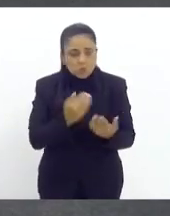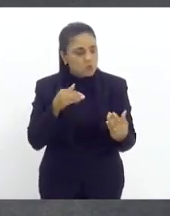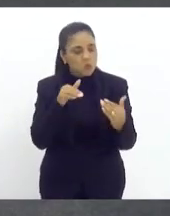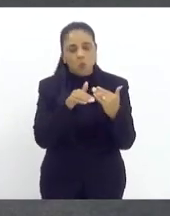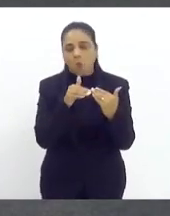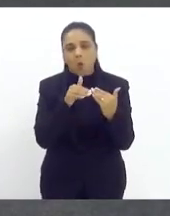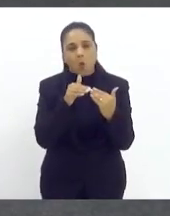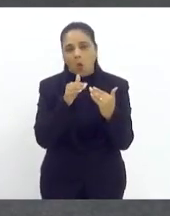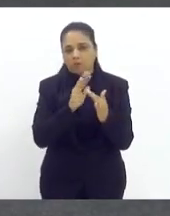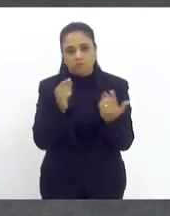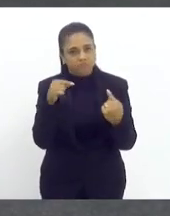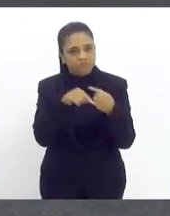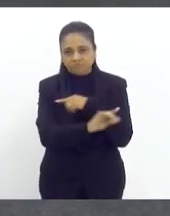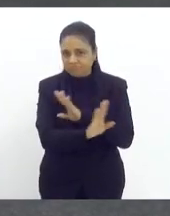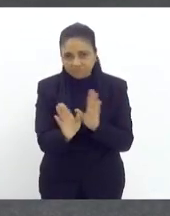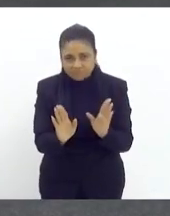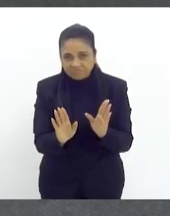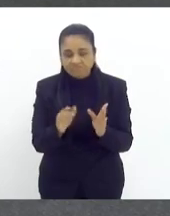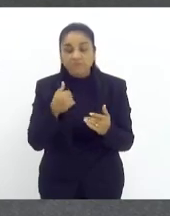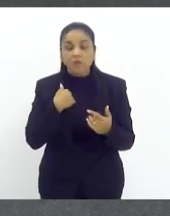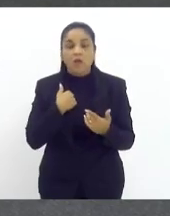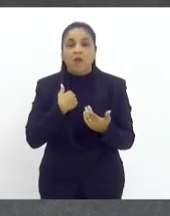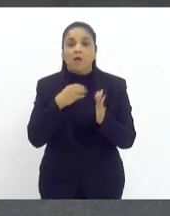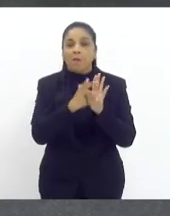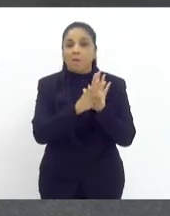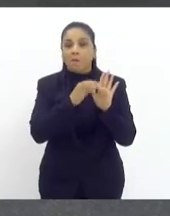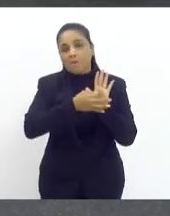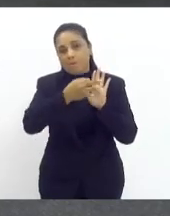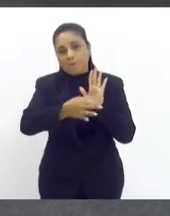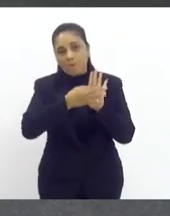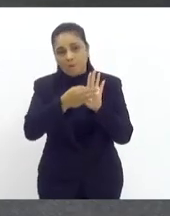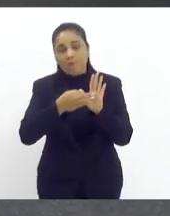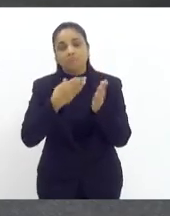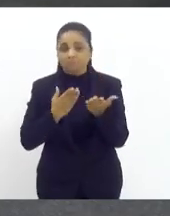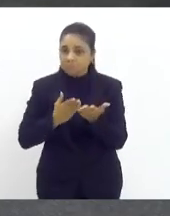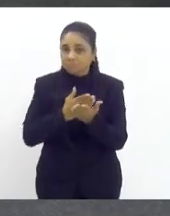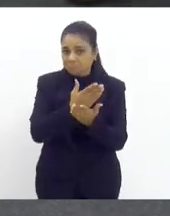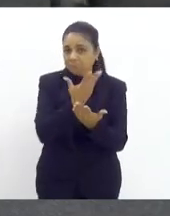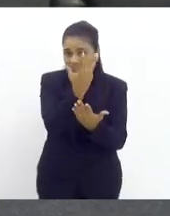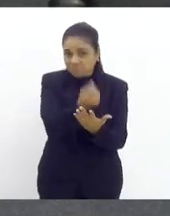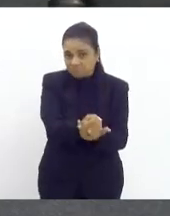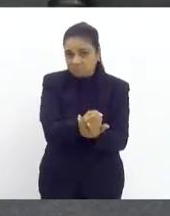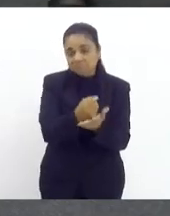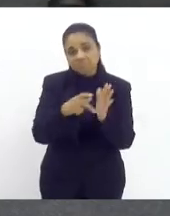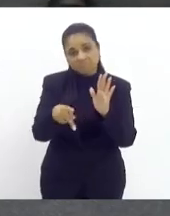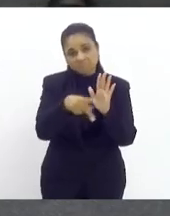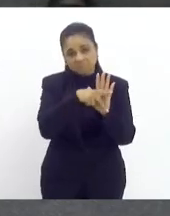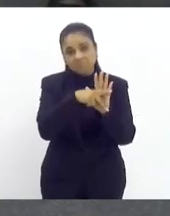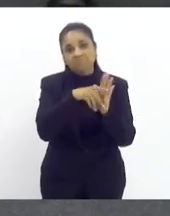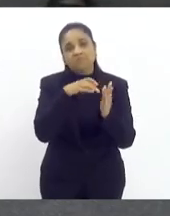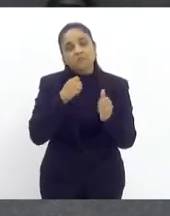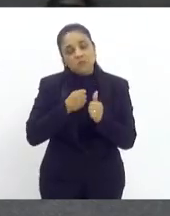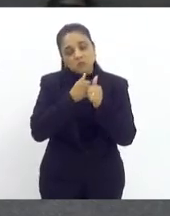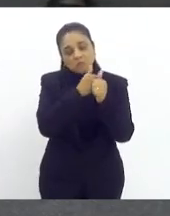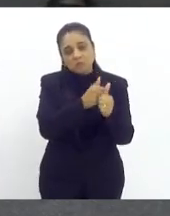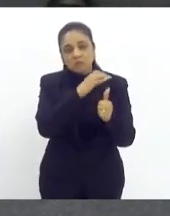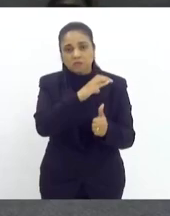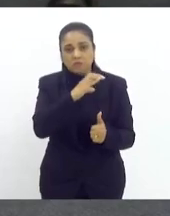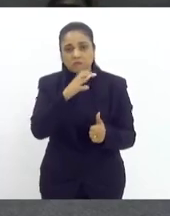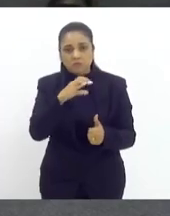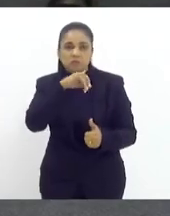então nós parecer é favorável ao projeto e acompanhamos o parecer da ccj